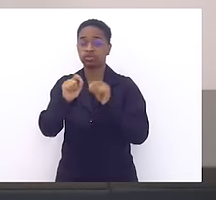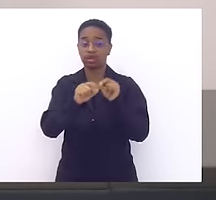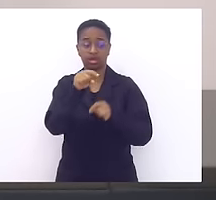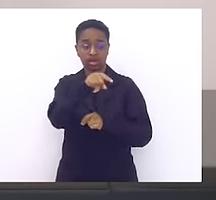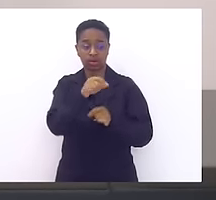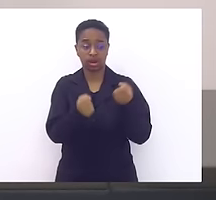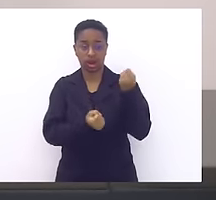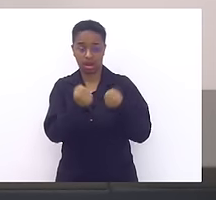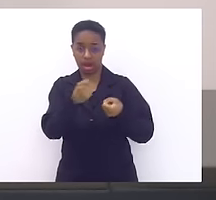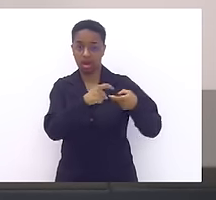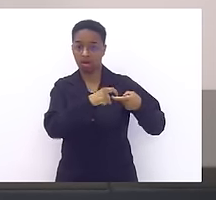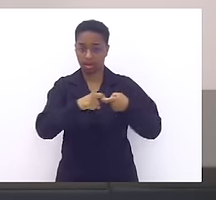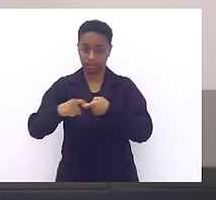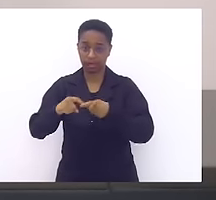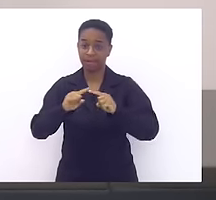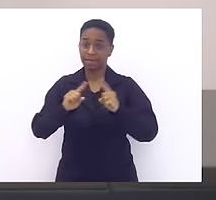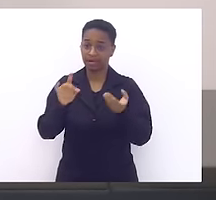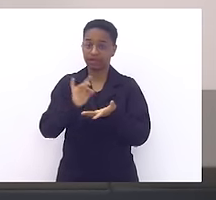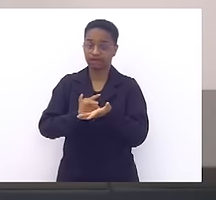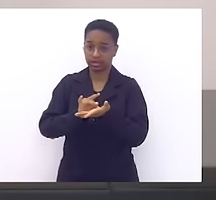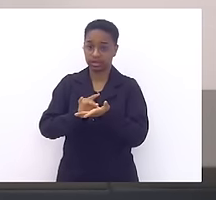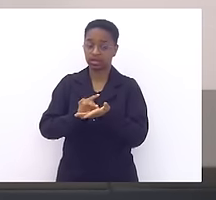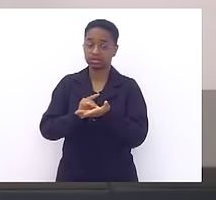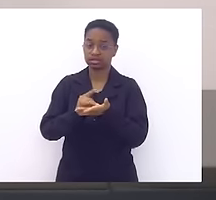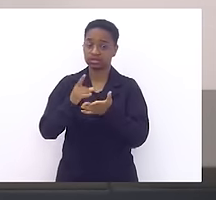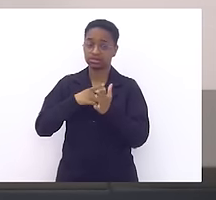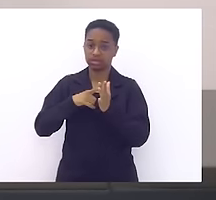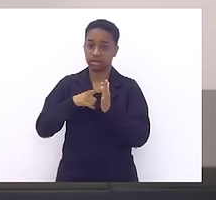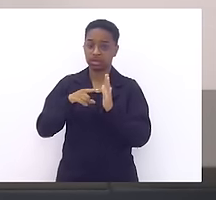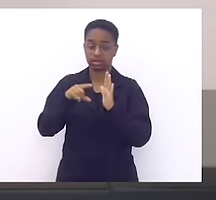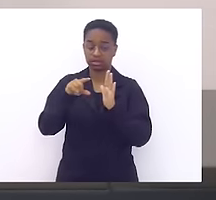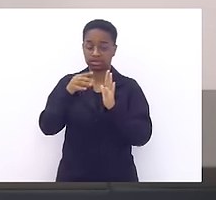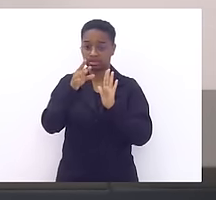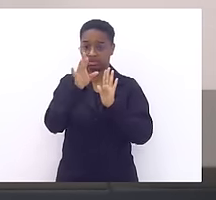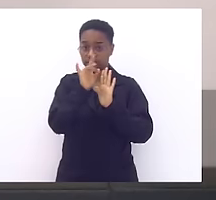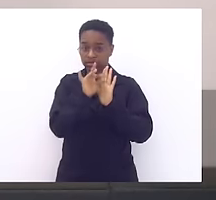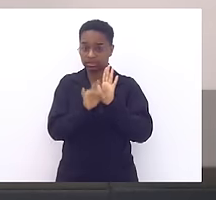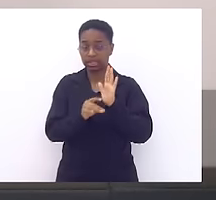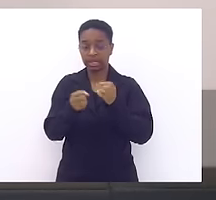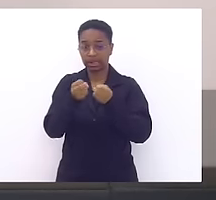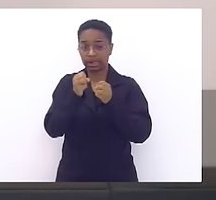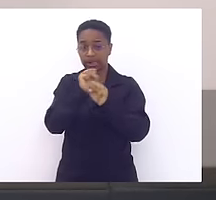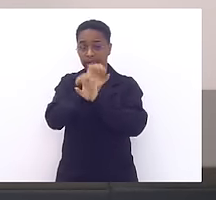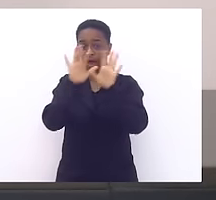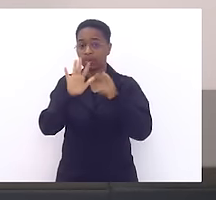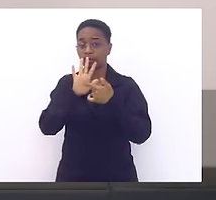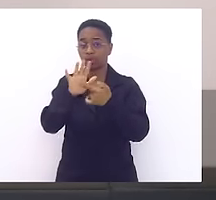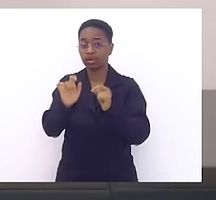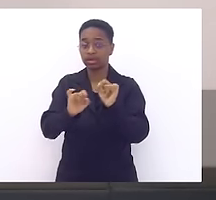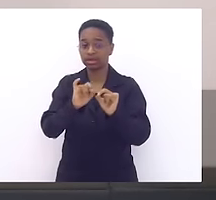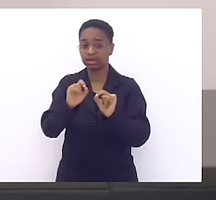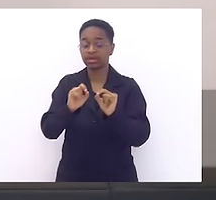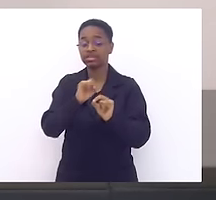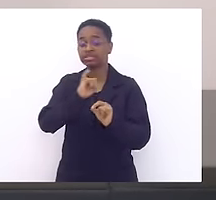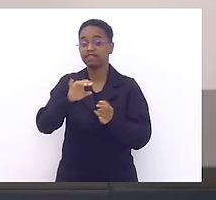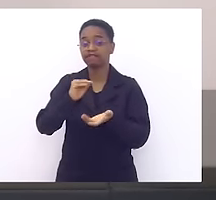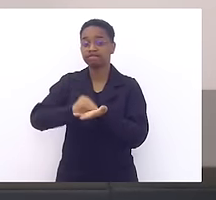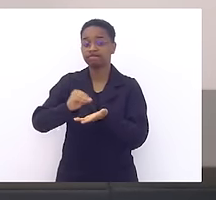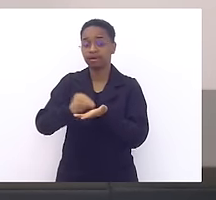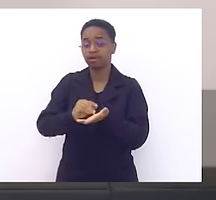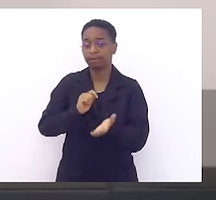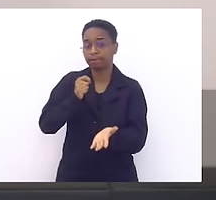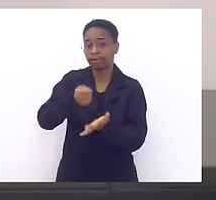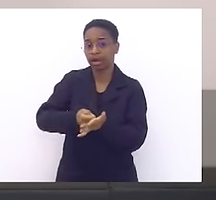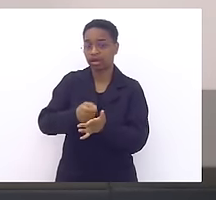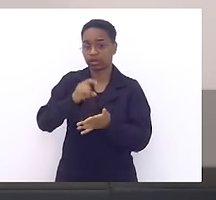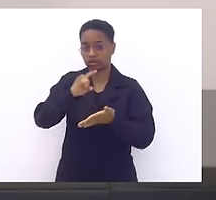rebocado quando na verdade o CTB é muito claro que a falta de licenciamento anual faz com que o carro seja rebocado e